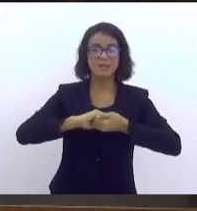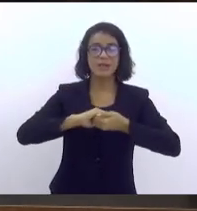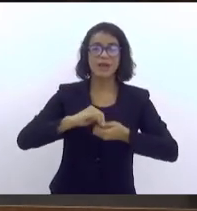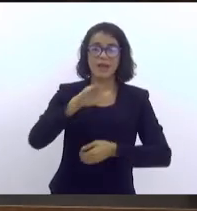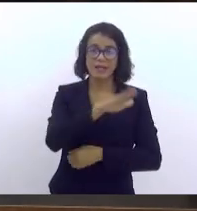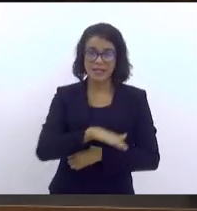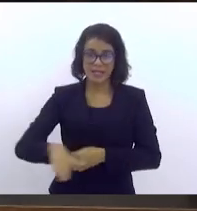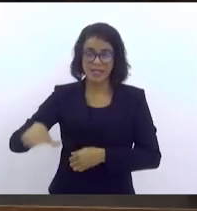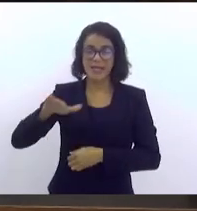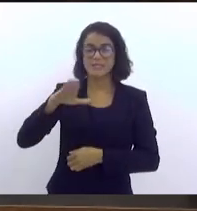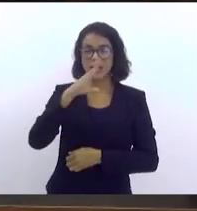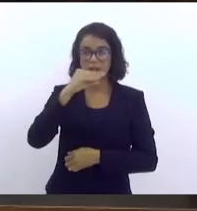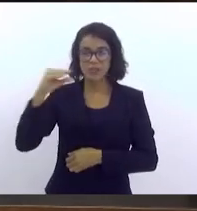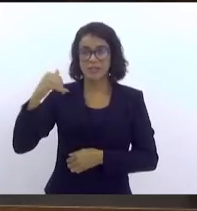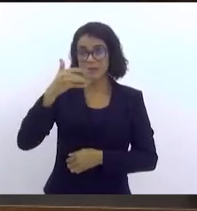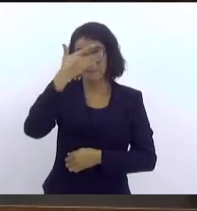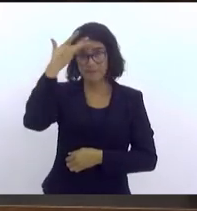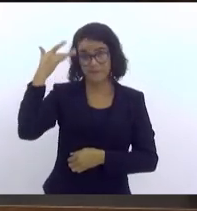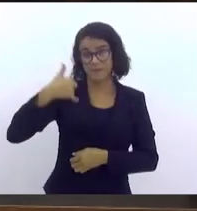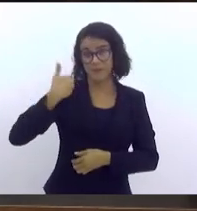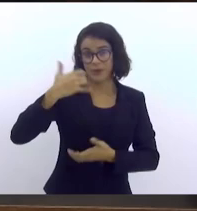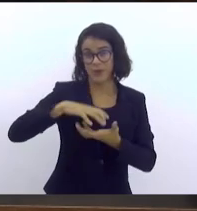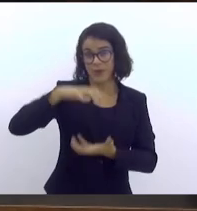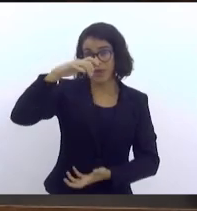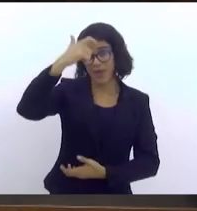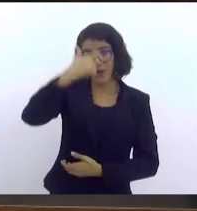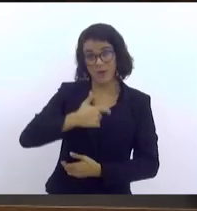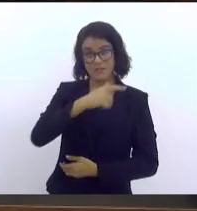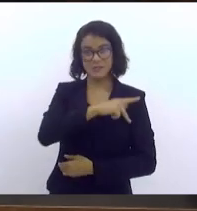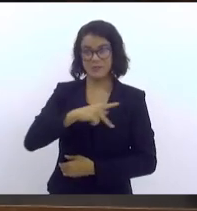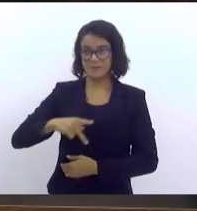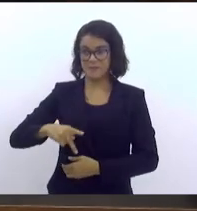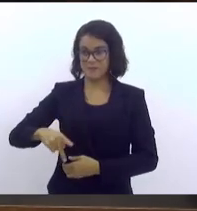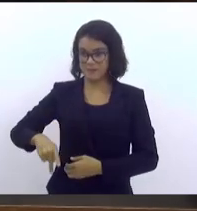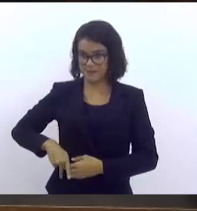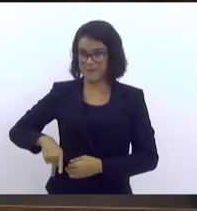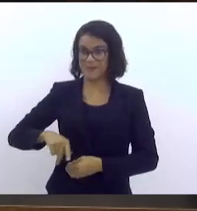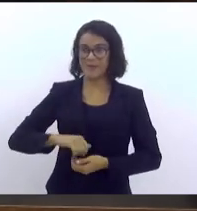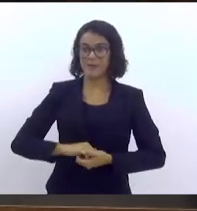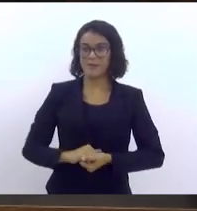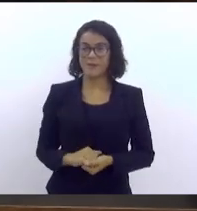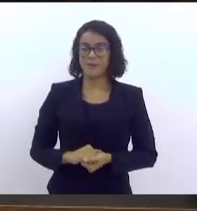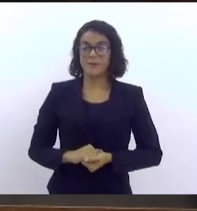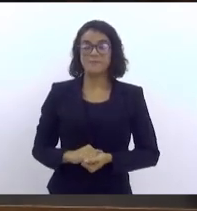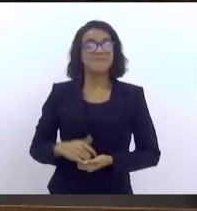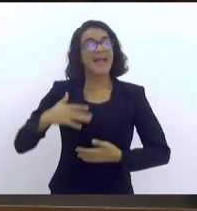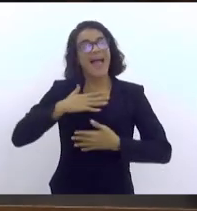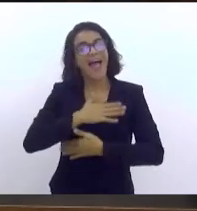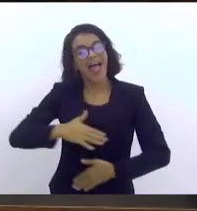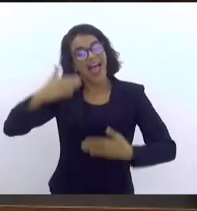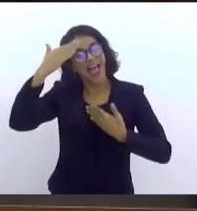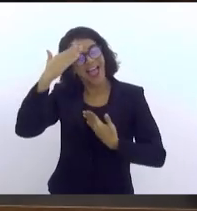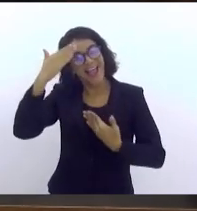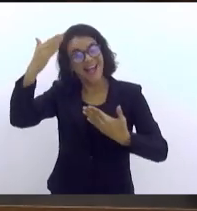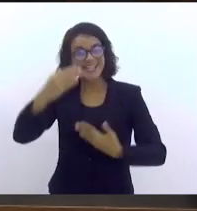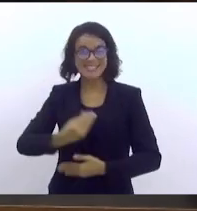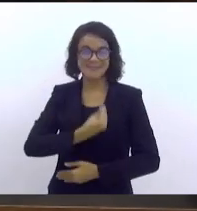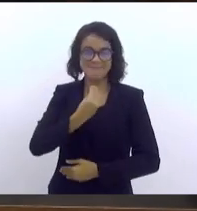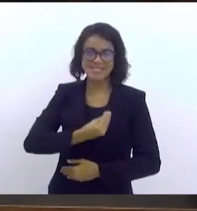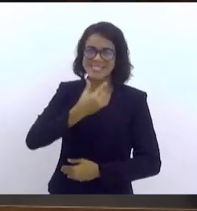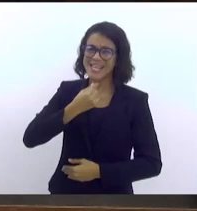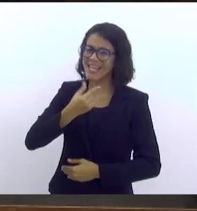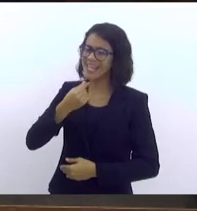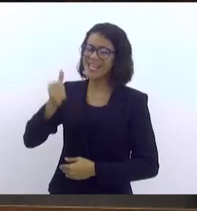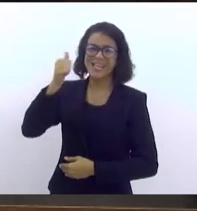e daí pessoa idosa na qual eu sou o presidente Quero agradecer imensamente a presença de